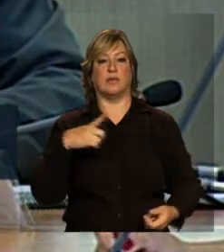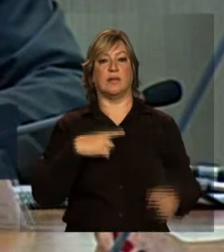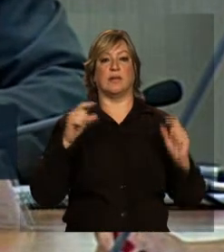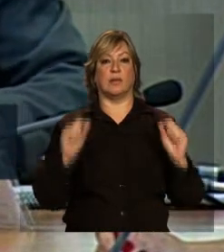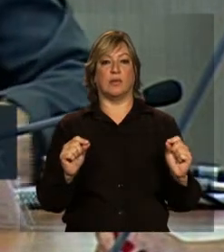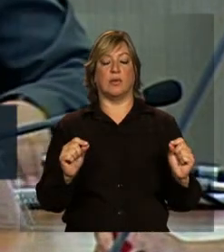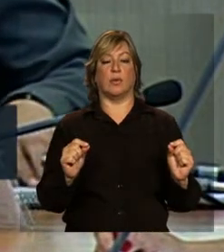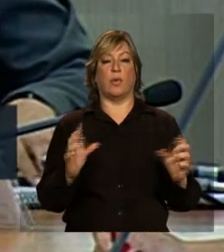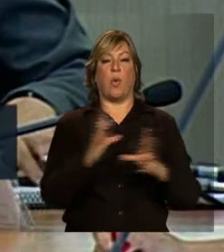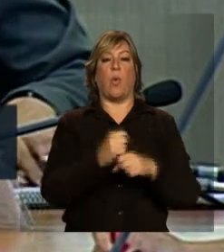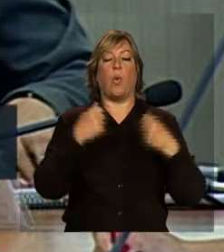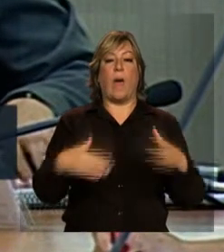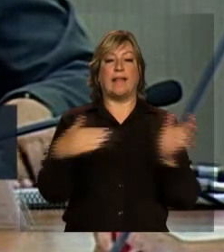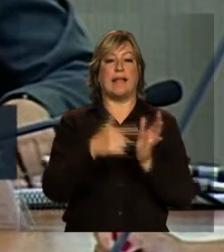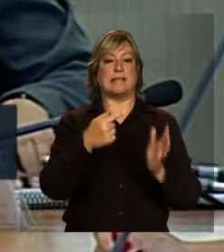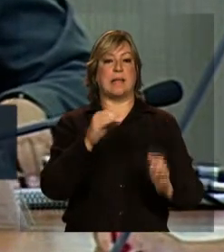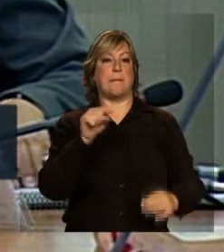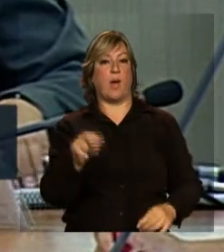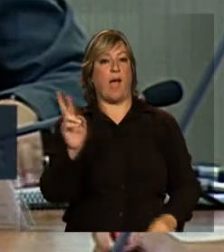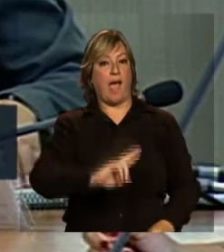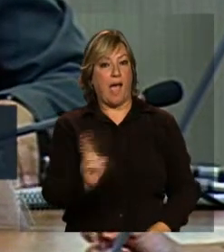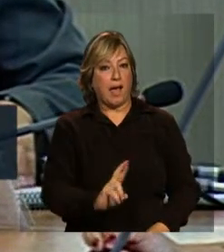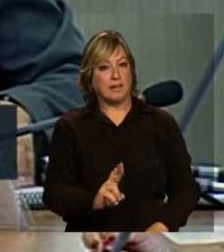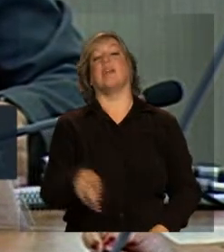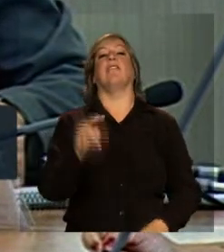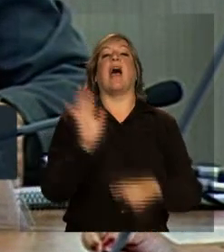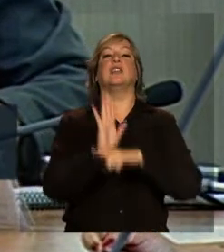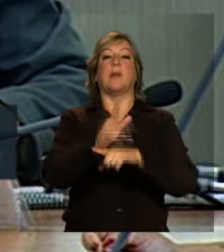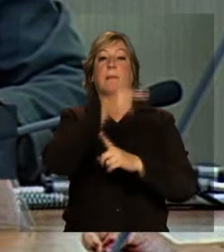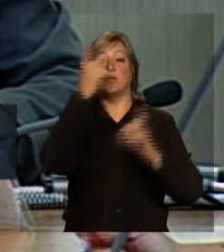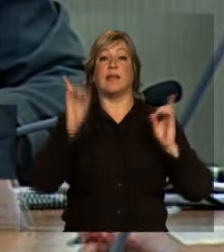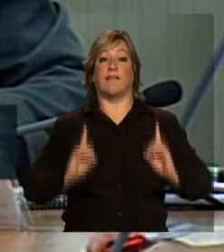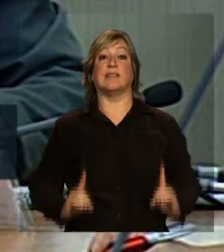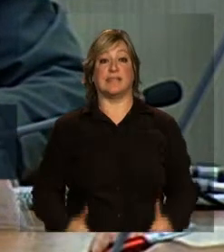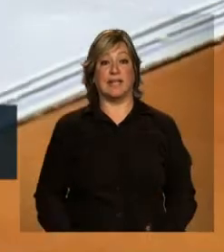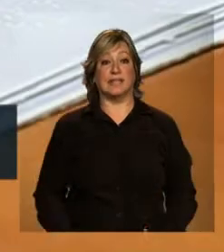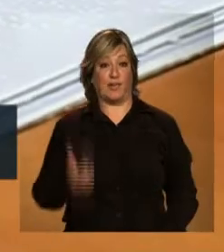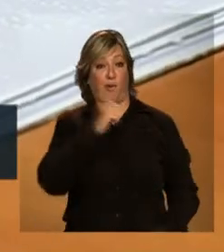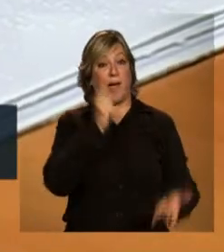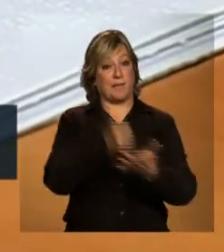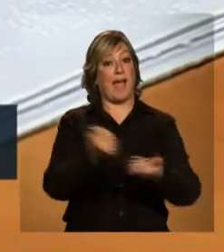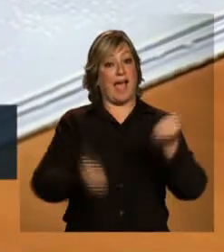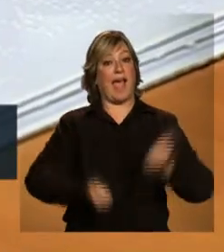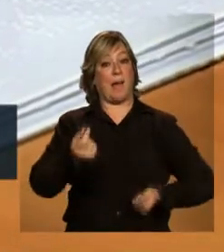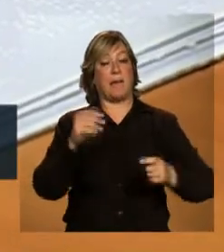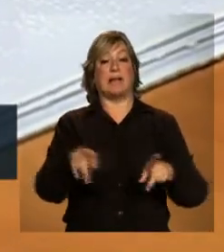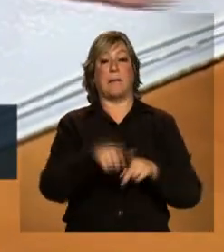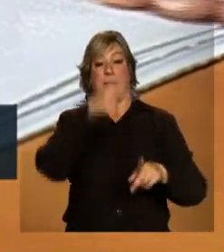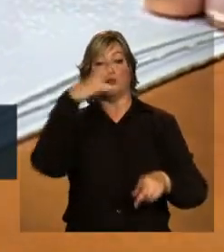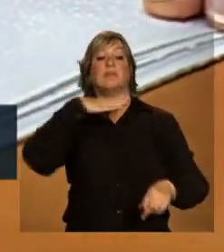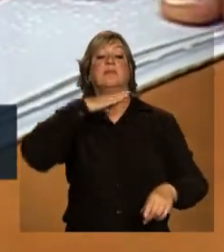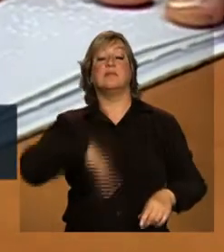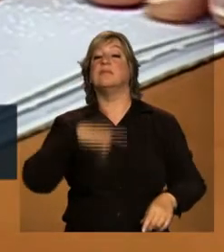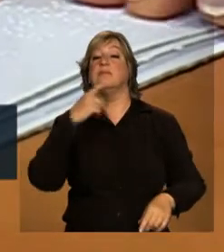que custe até R$70 mil e vai beneficiar pessoas com deficiência física, inclusive tetraplégico, aquelas